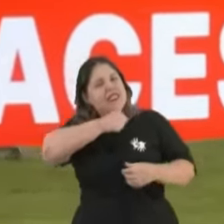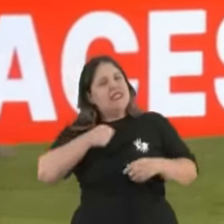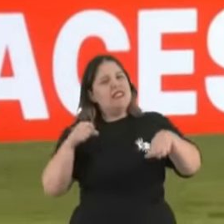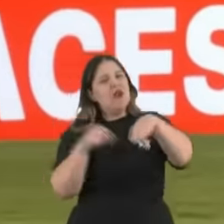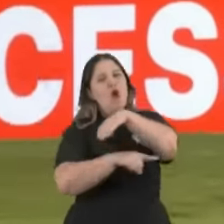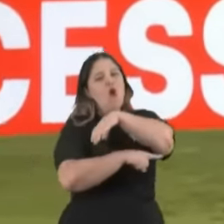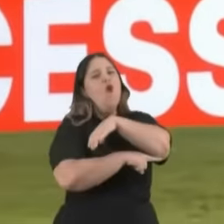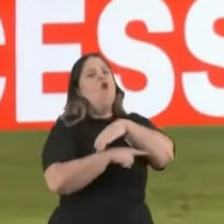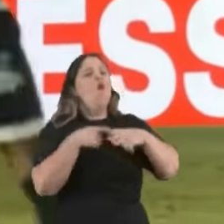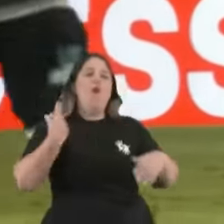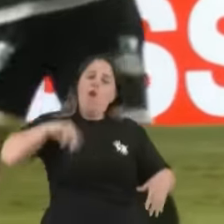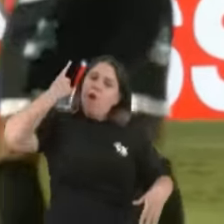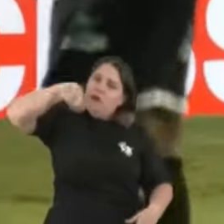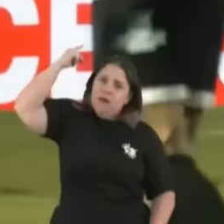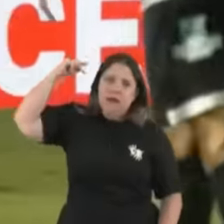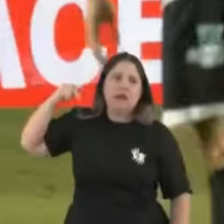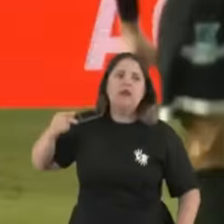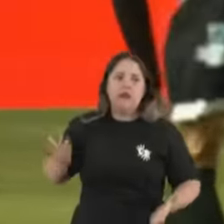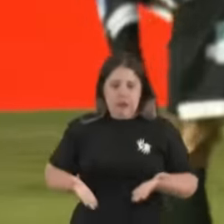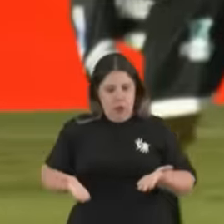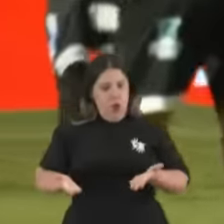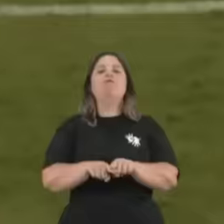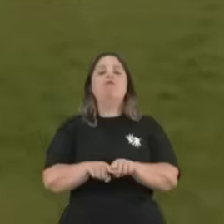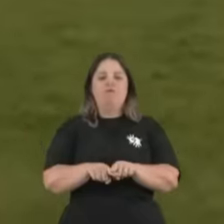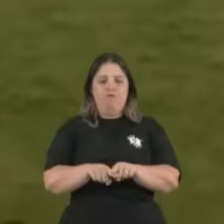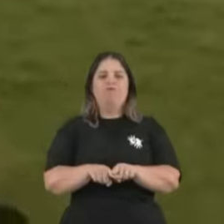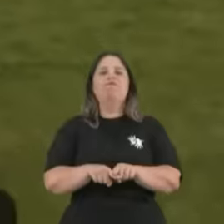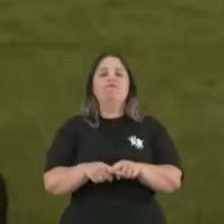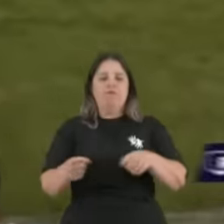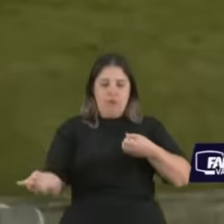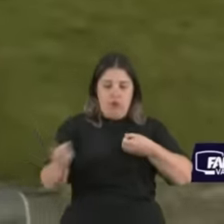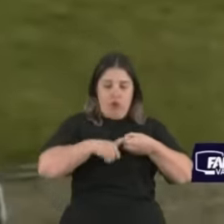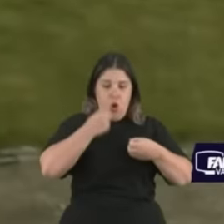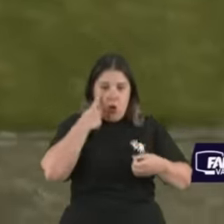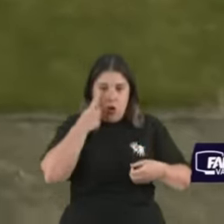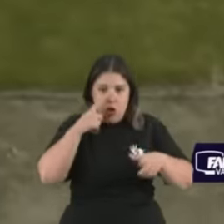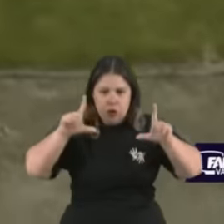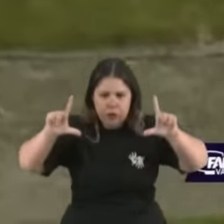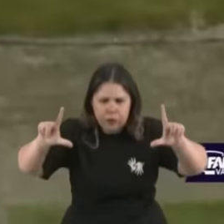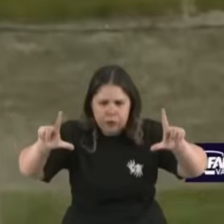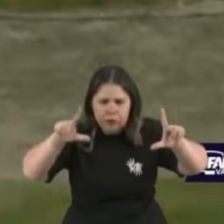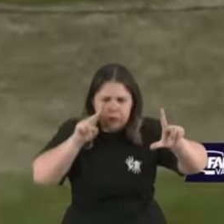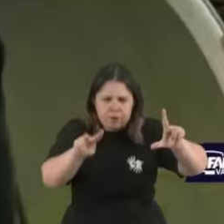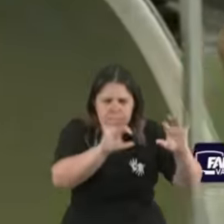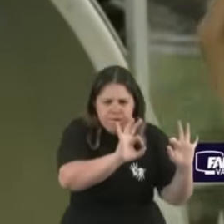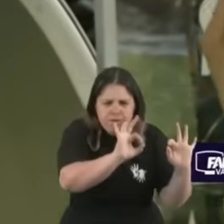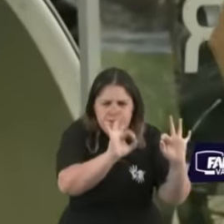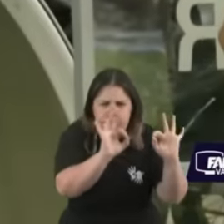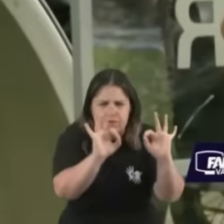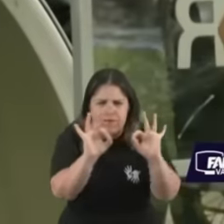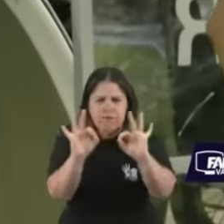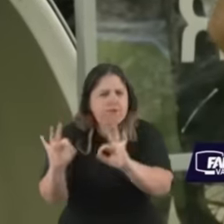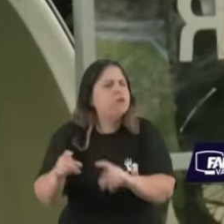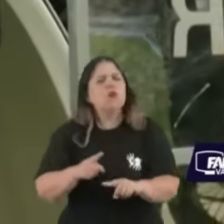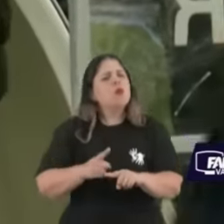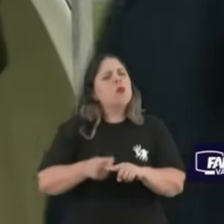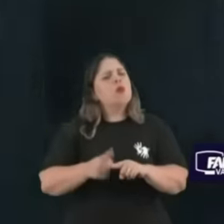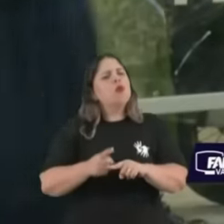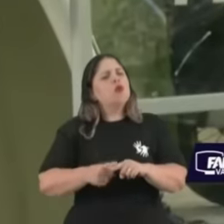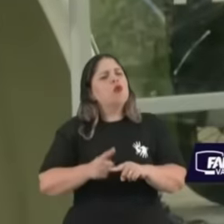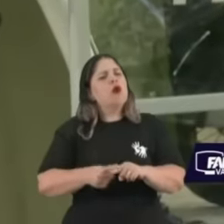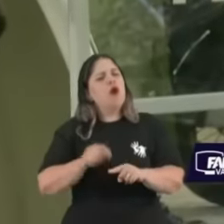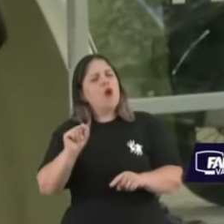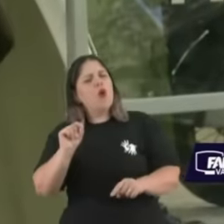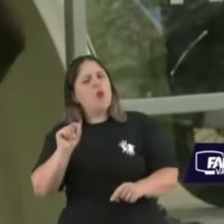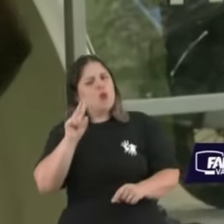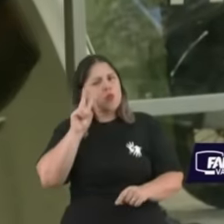rolando. O jogo agora aquece, o jogo agora tem que ficar. Vai na expectativa de ter que sair para o jogo. Alberto. E o árbitro vai